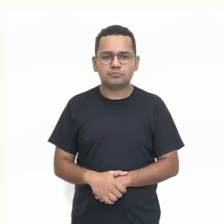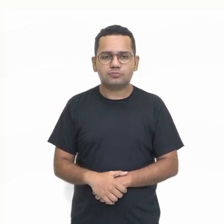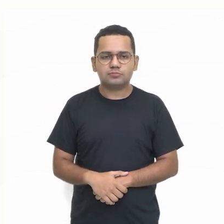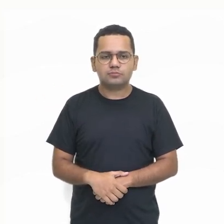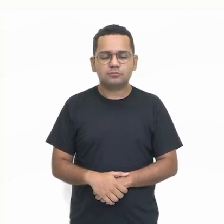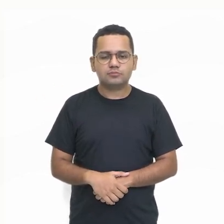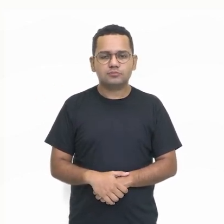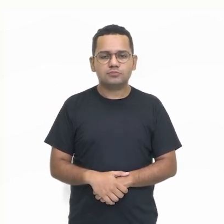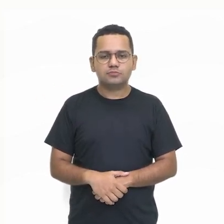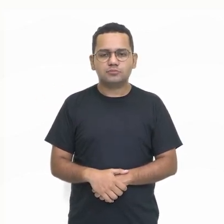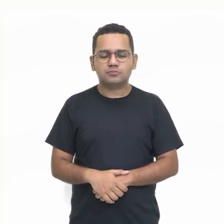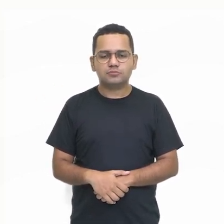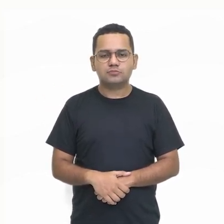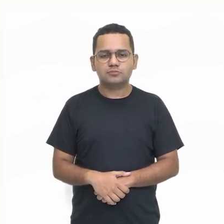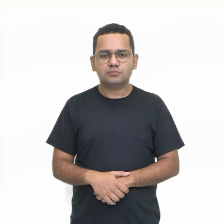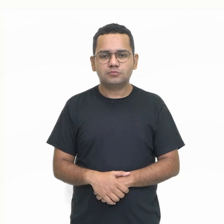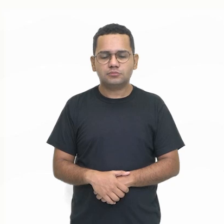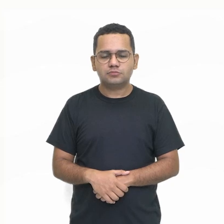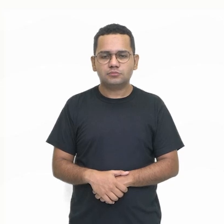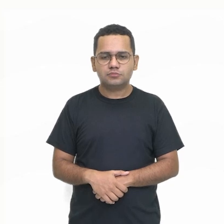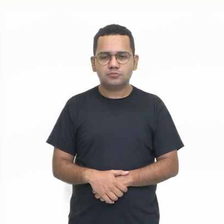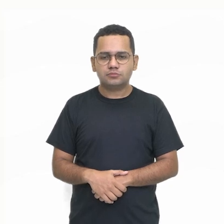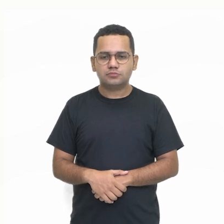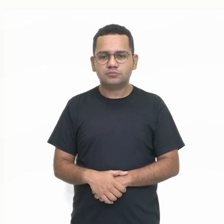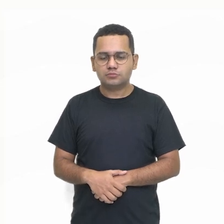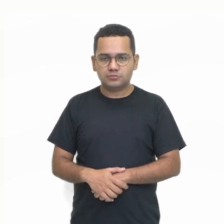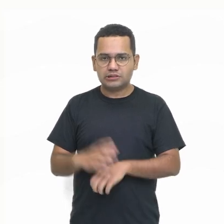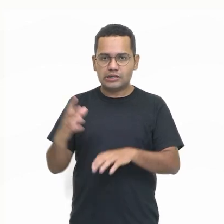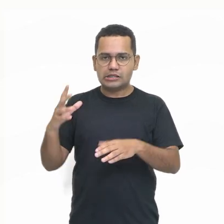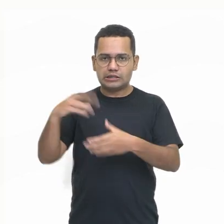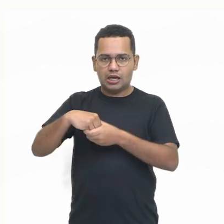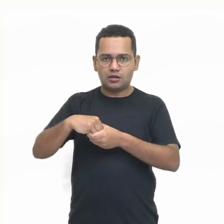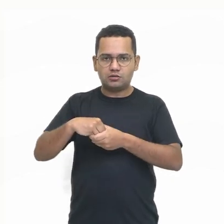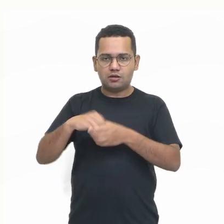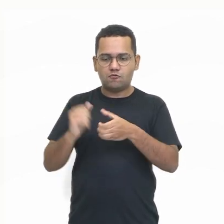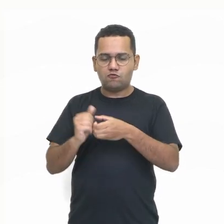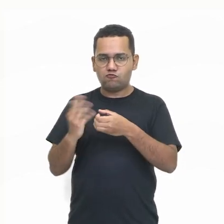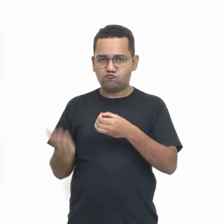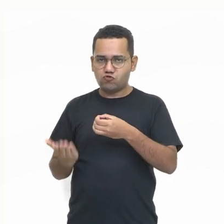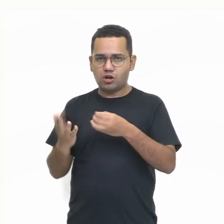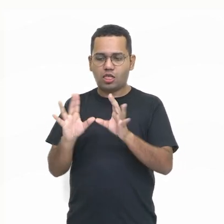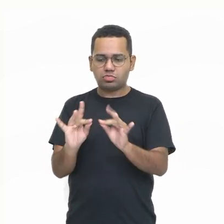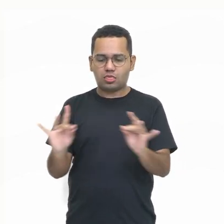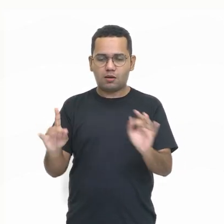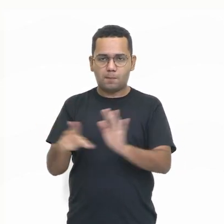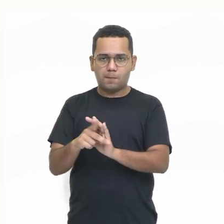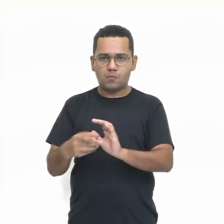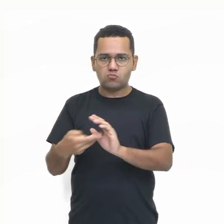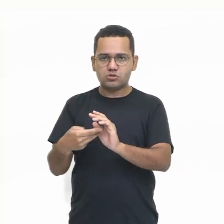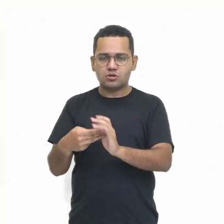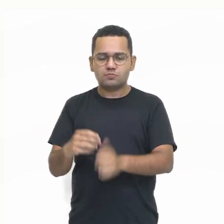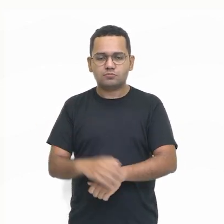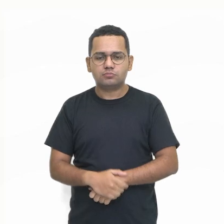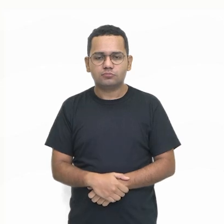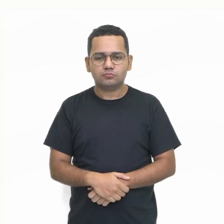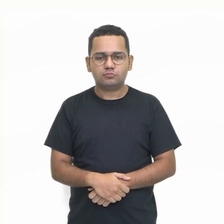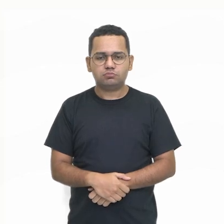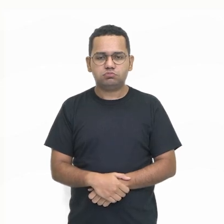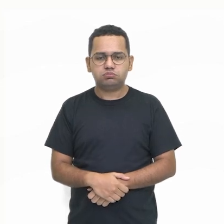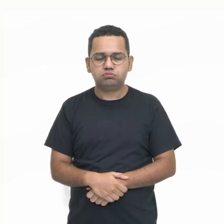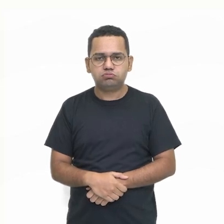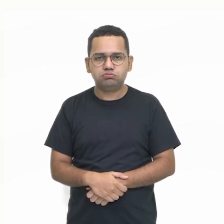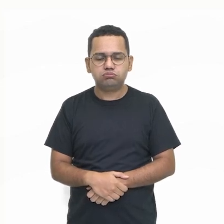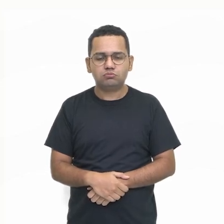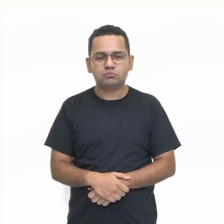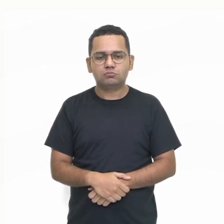com a entrada e saída de líquidos na célula, né? Ajudando aí com que a célula